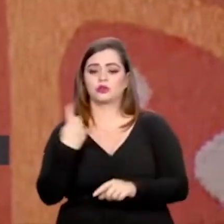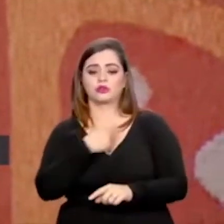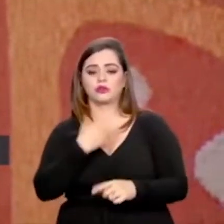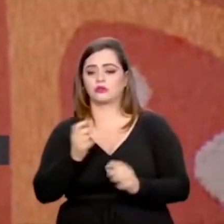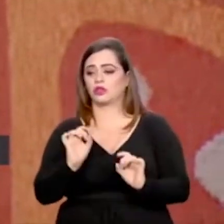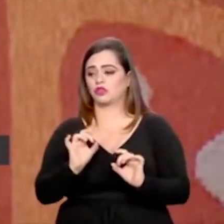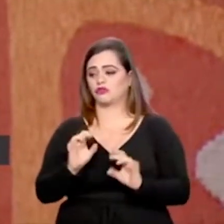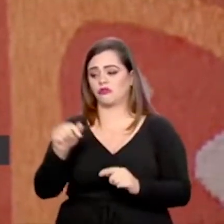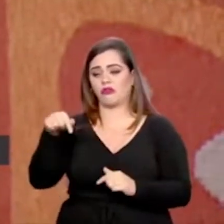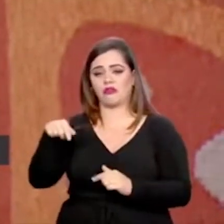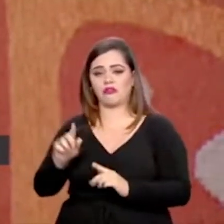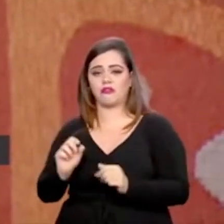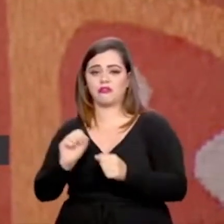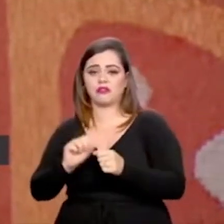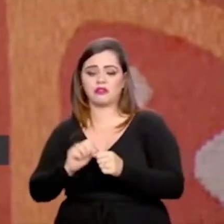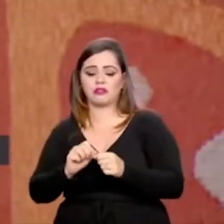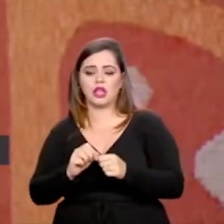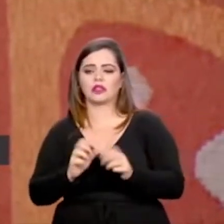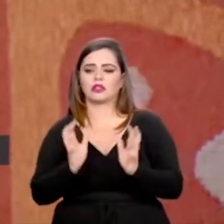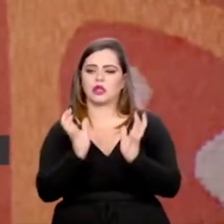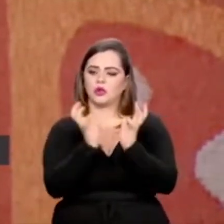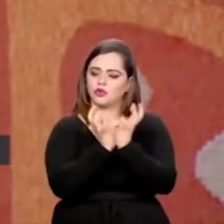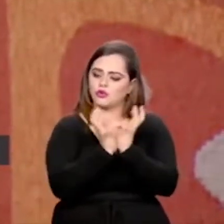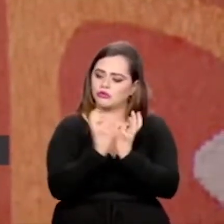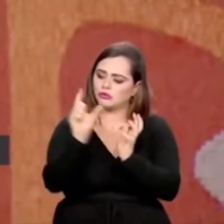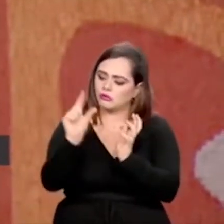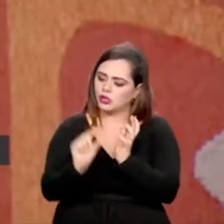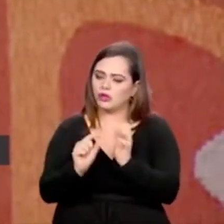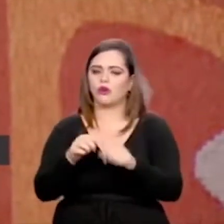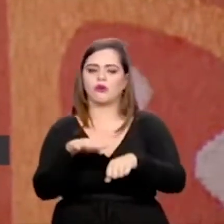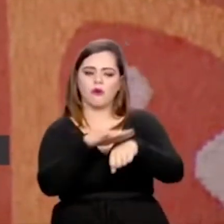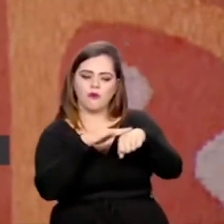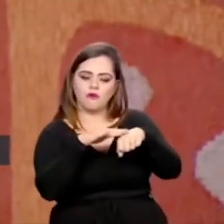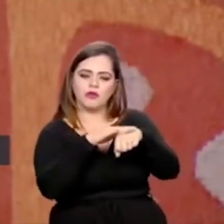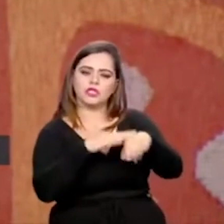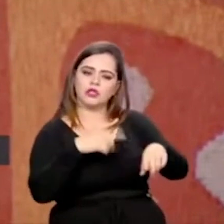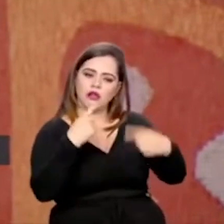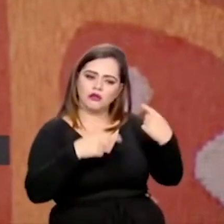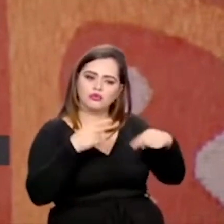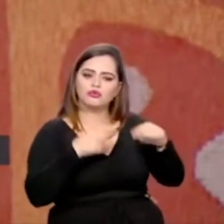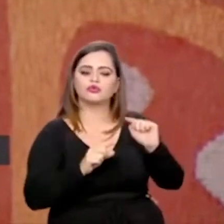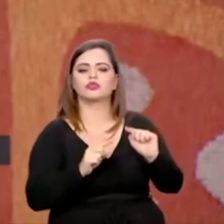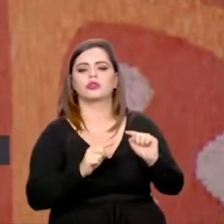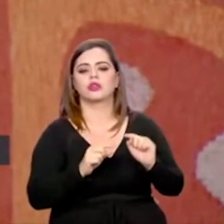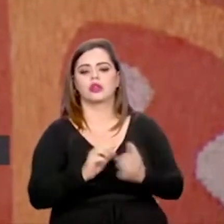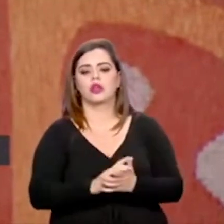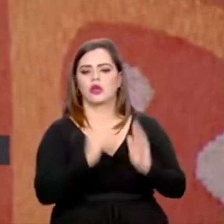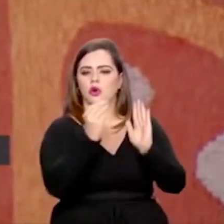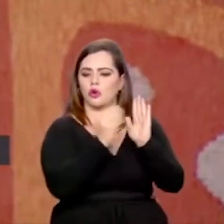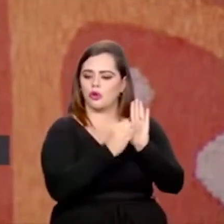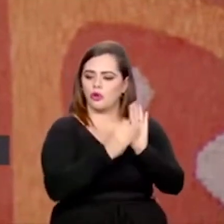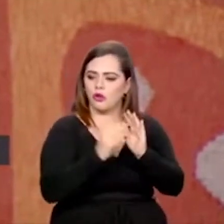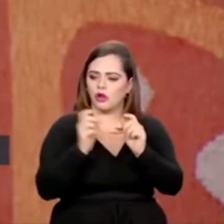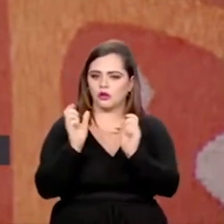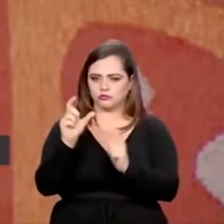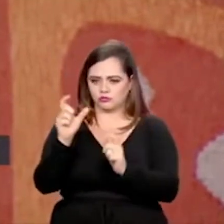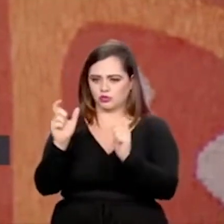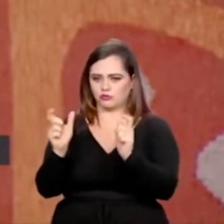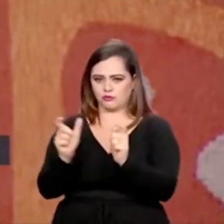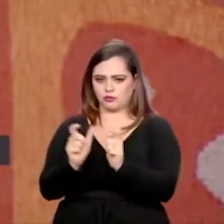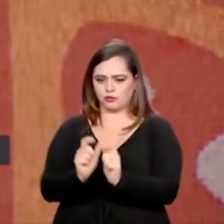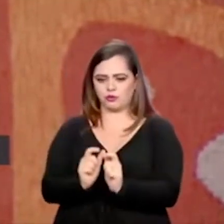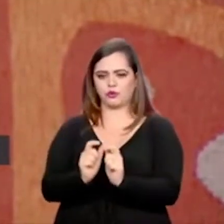só esse pleno vão ter grupos de trabalho menores pra gente poder conversar discutir Coloque os menores